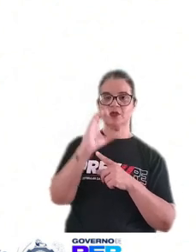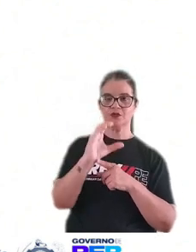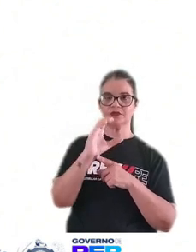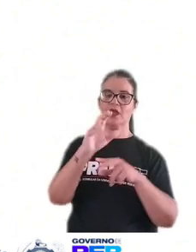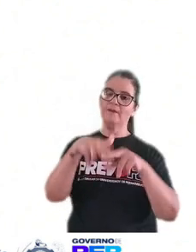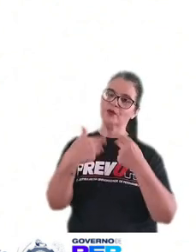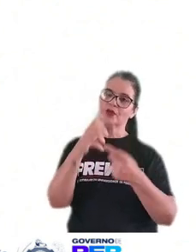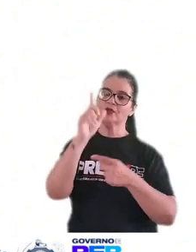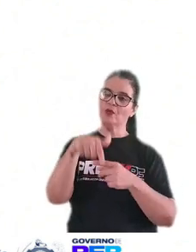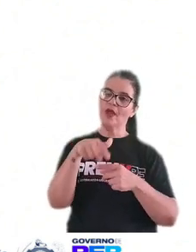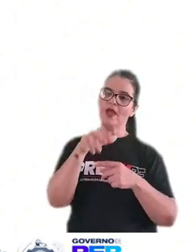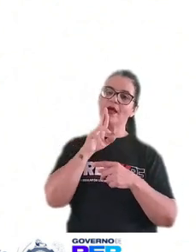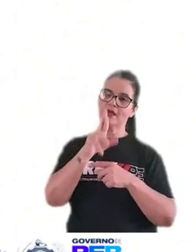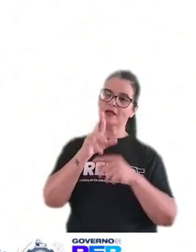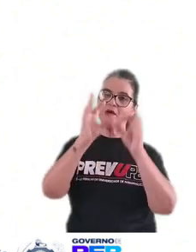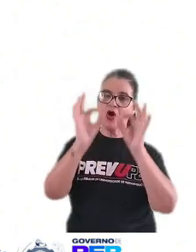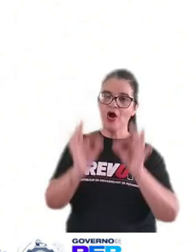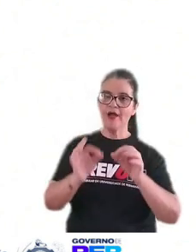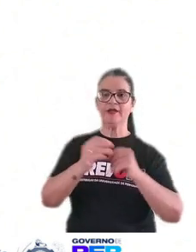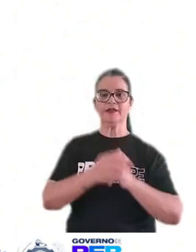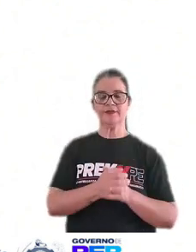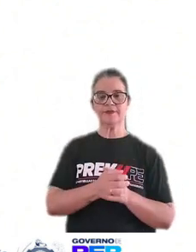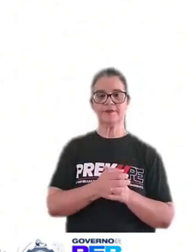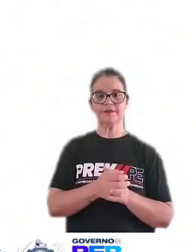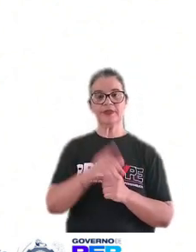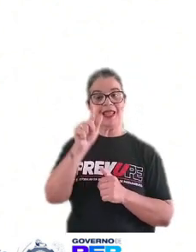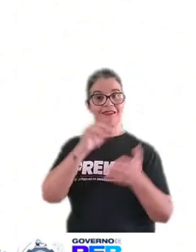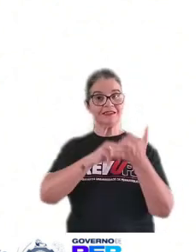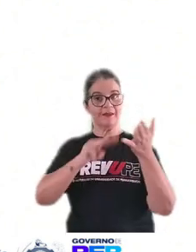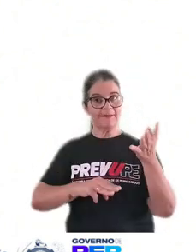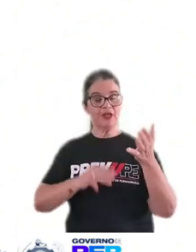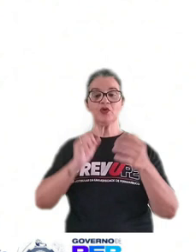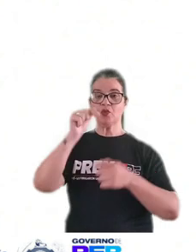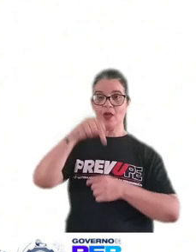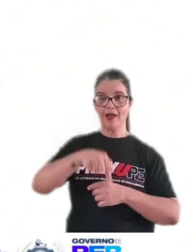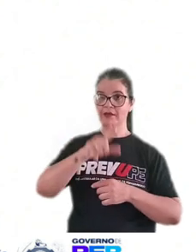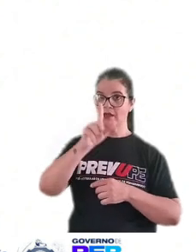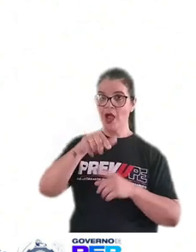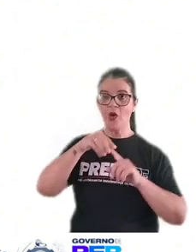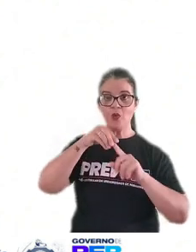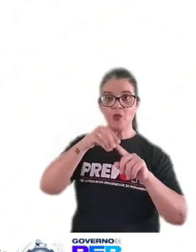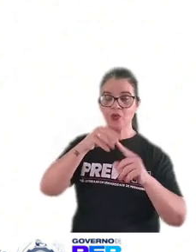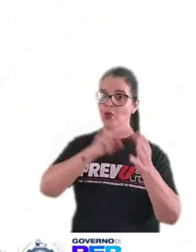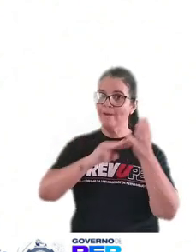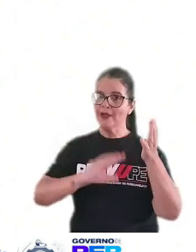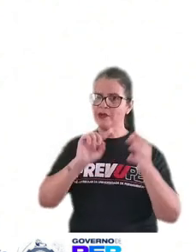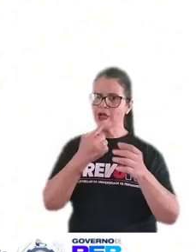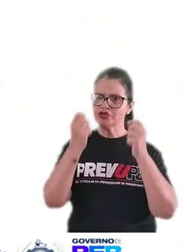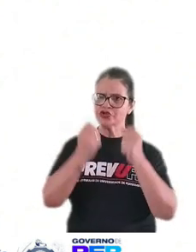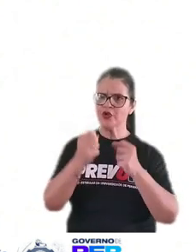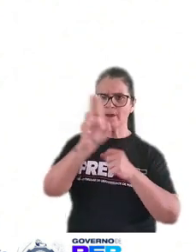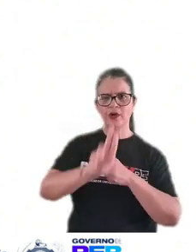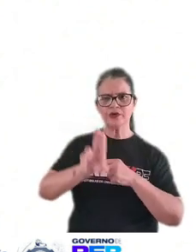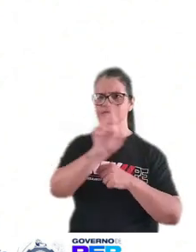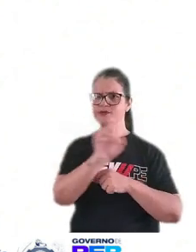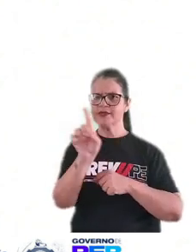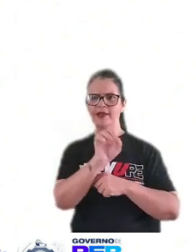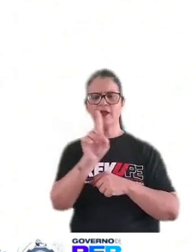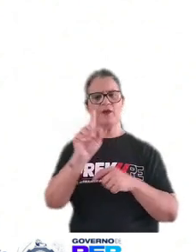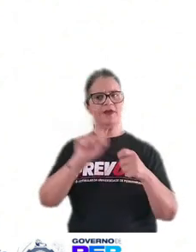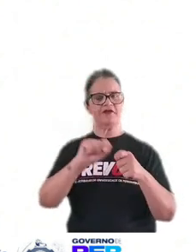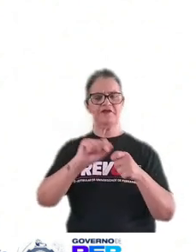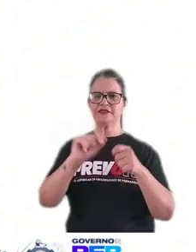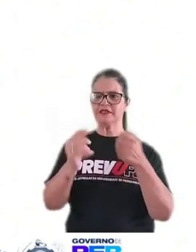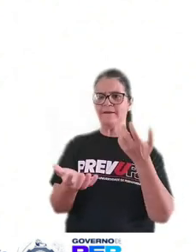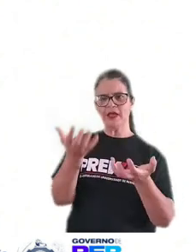opção C portanto é a opção correta esse método aqui não é o único método que a gente pode